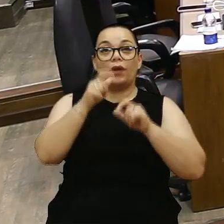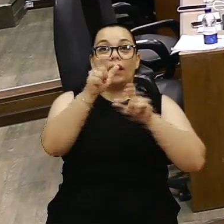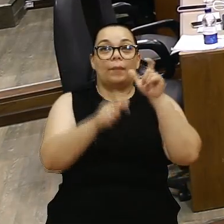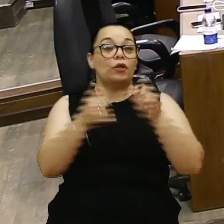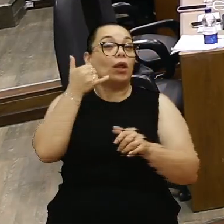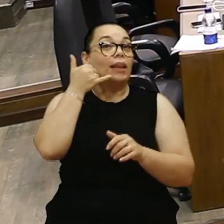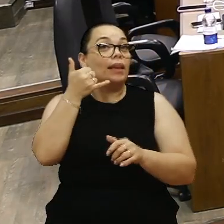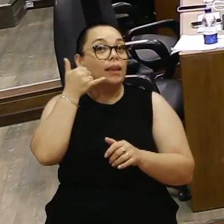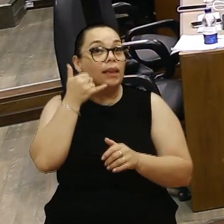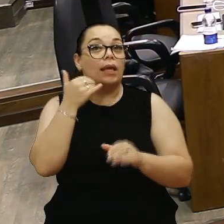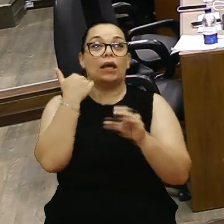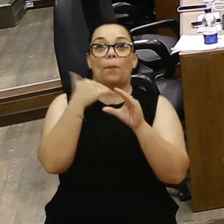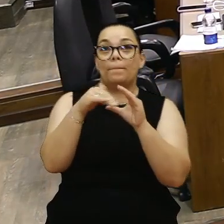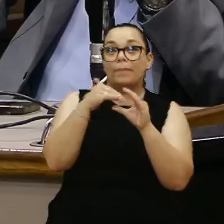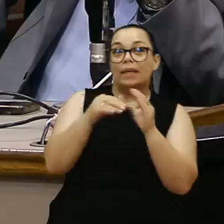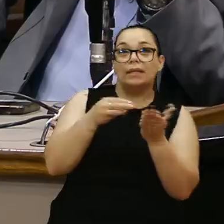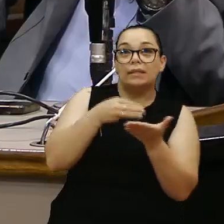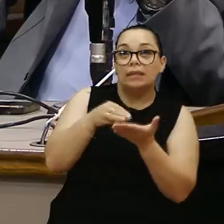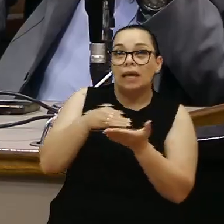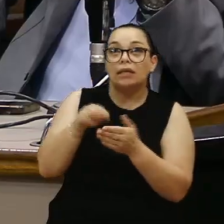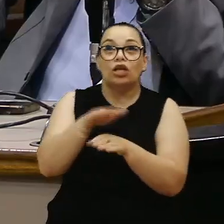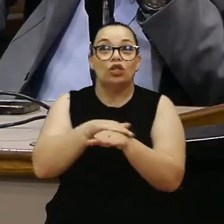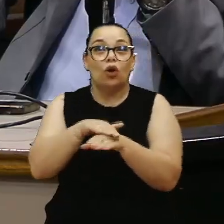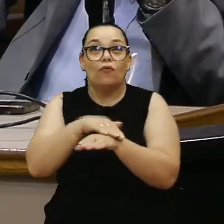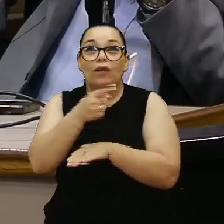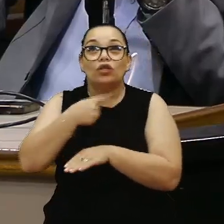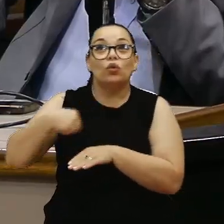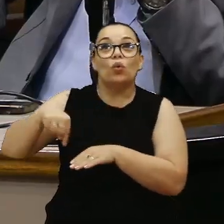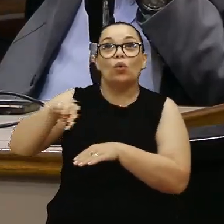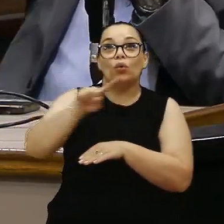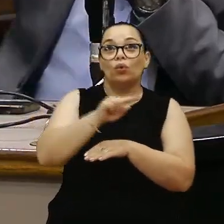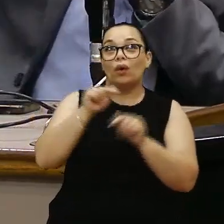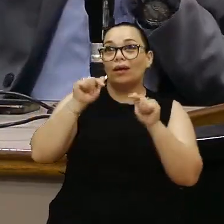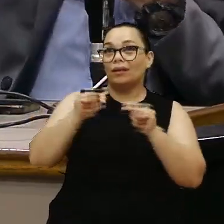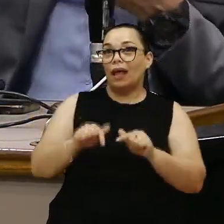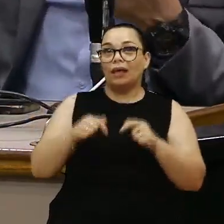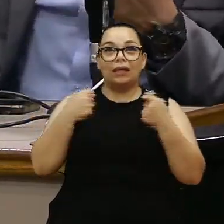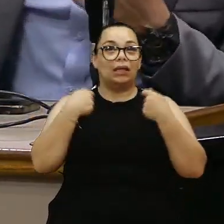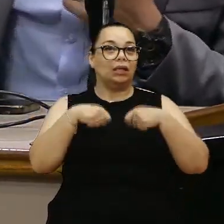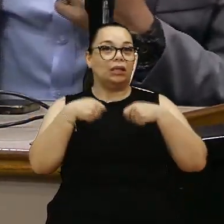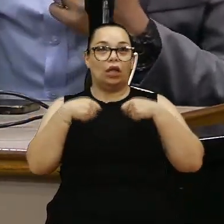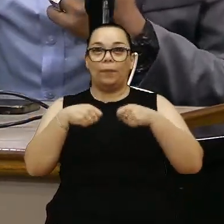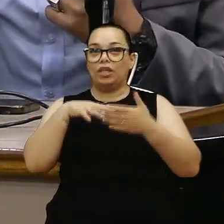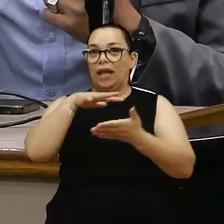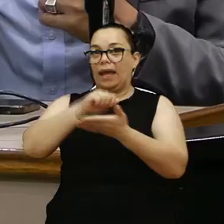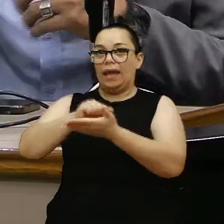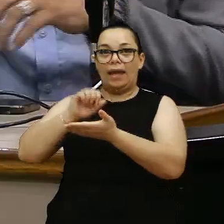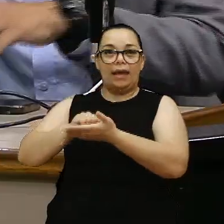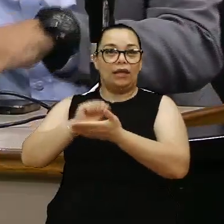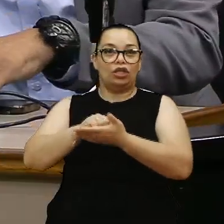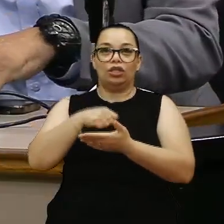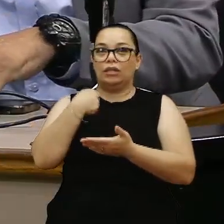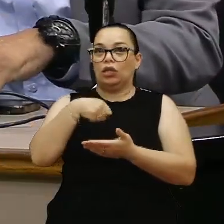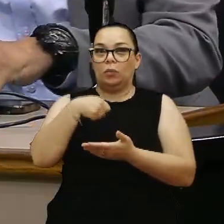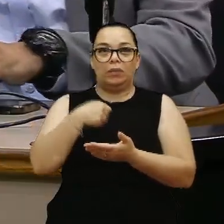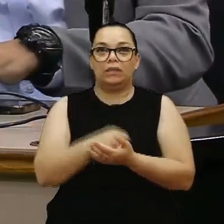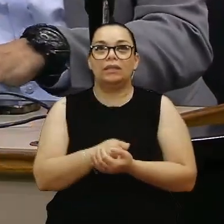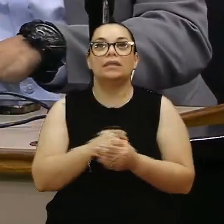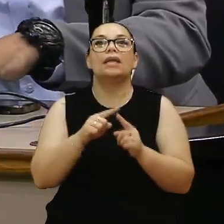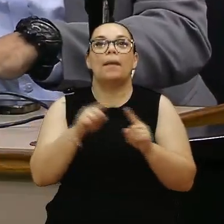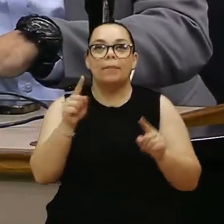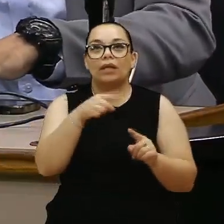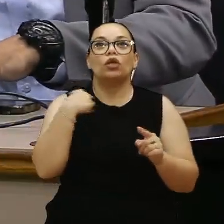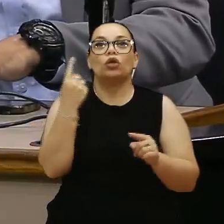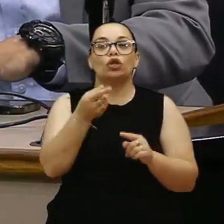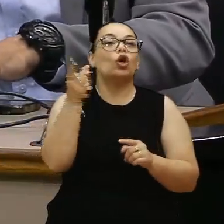ligam, que elas mandam mensagem, que elas conversam com a gente. Aqui nos anais não precisa estar registrado isso, vereador Capitão Ramon, mas é o que a